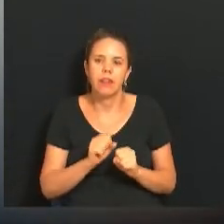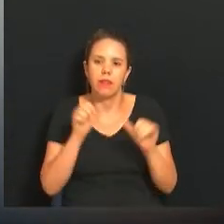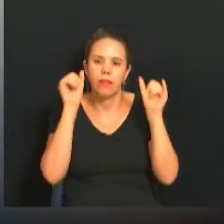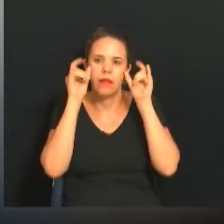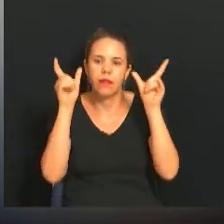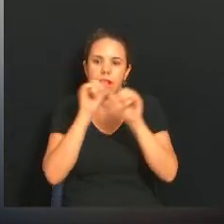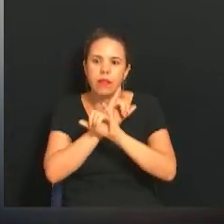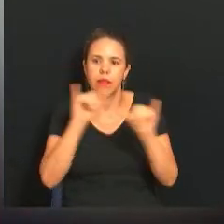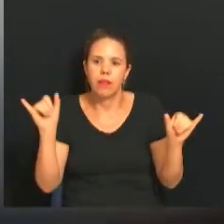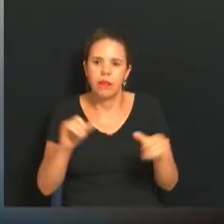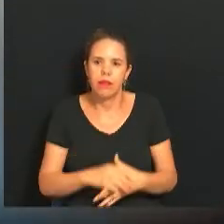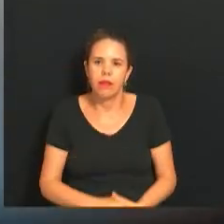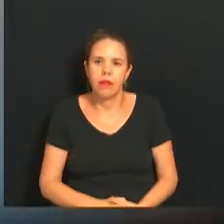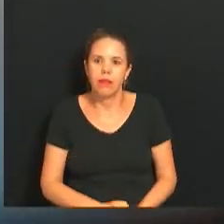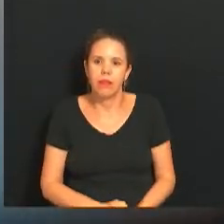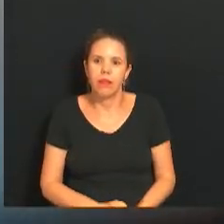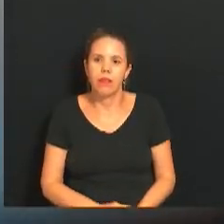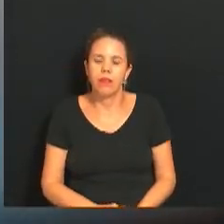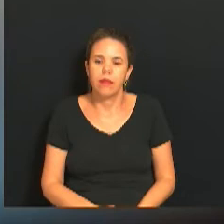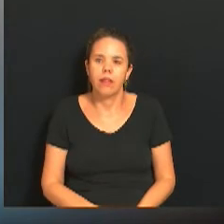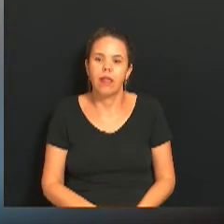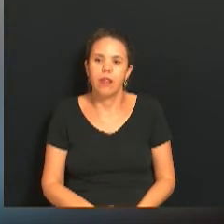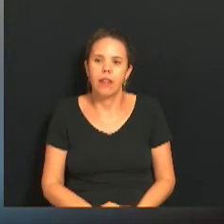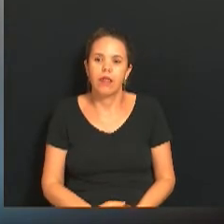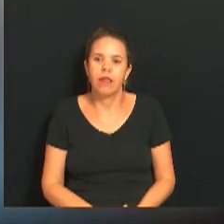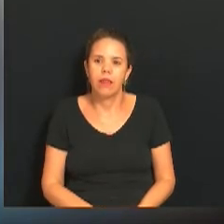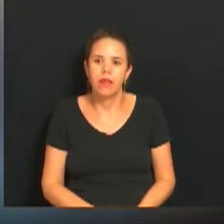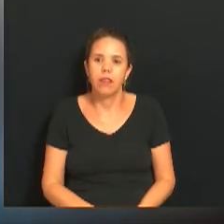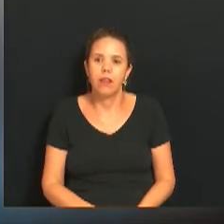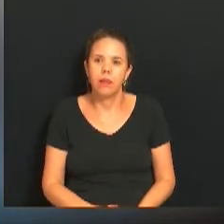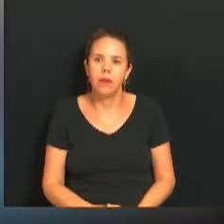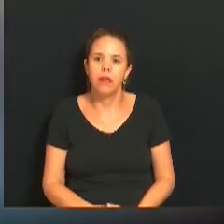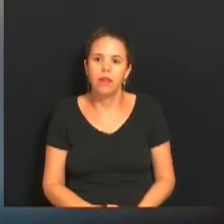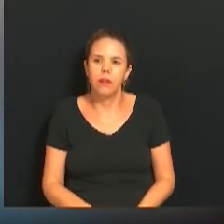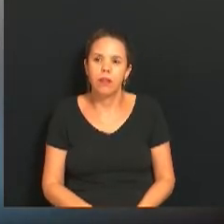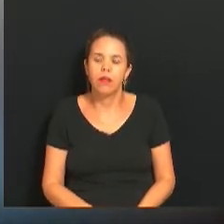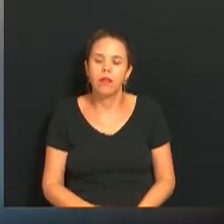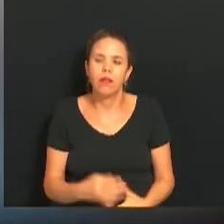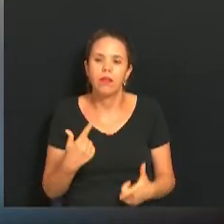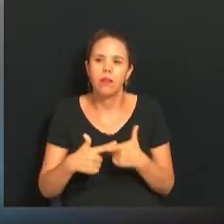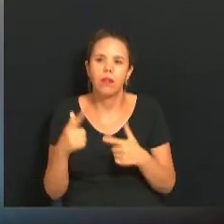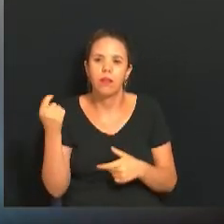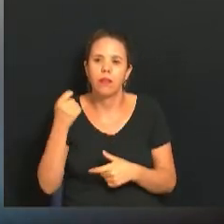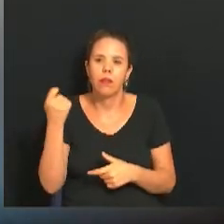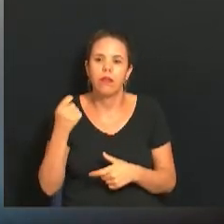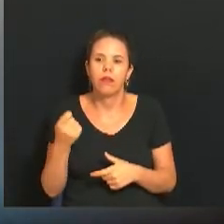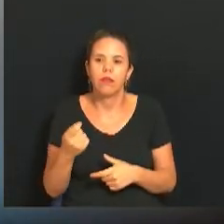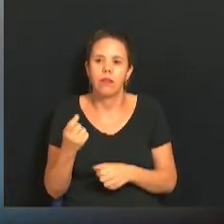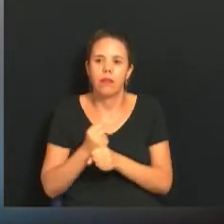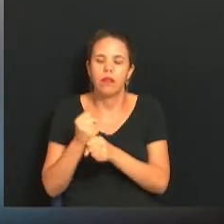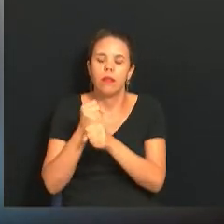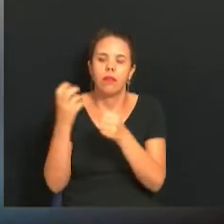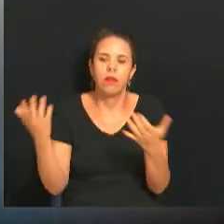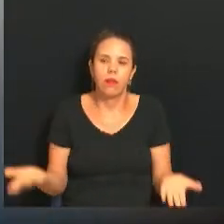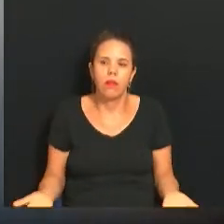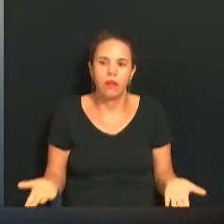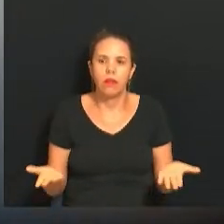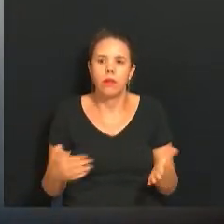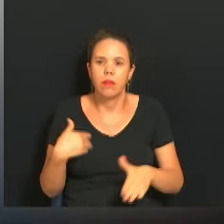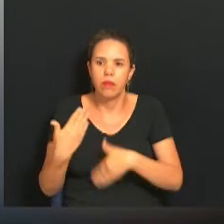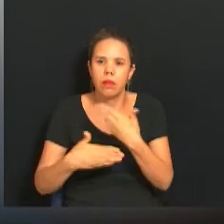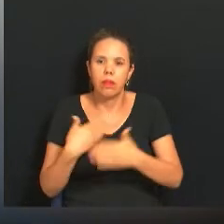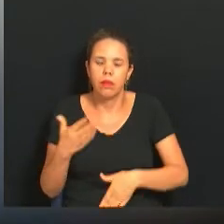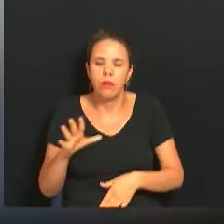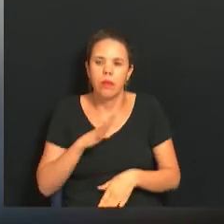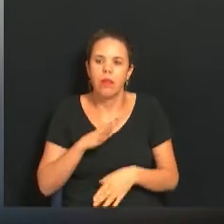sobre riscos de alagamento. Mas esse é um problema crônico que vem de décadas, né? E à medida que a cidade